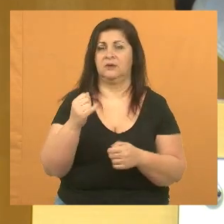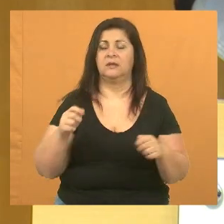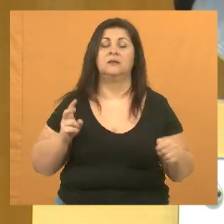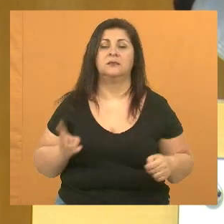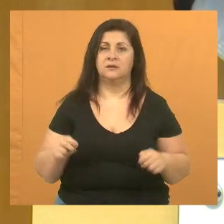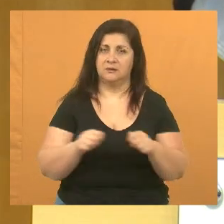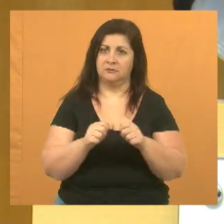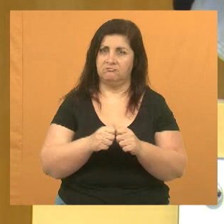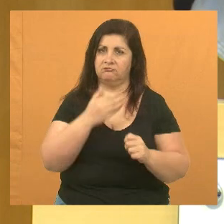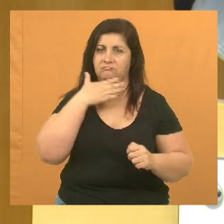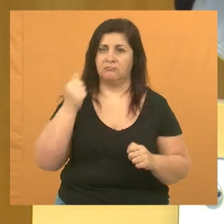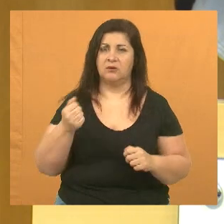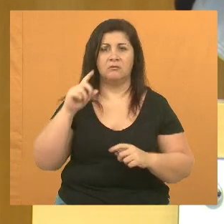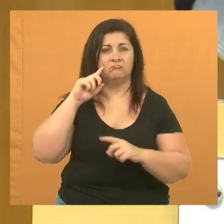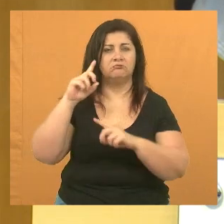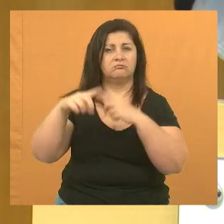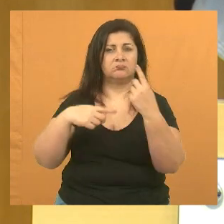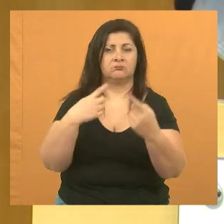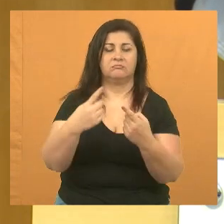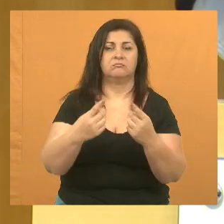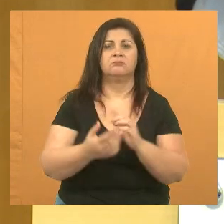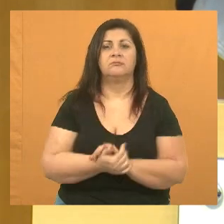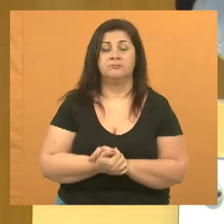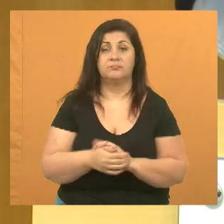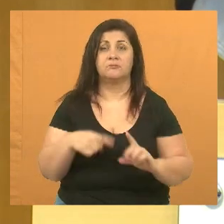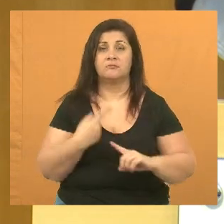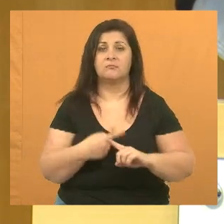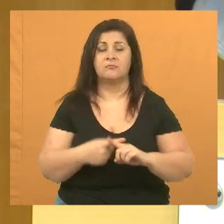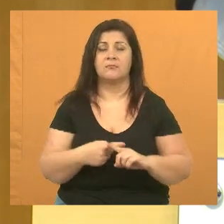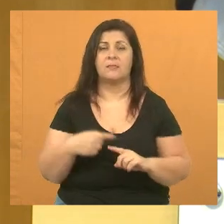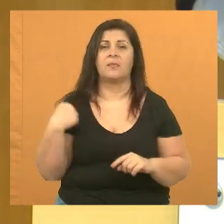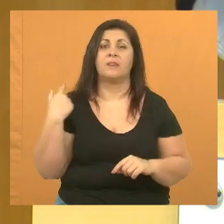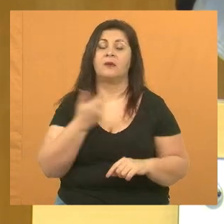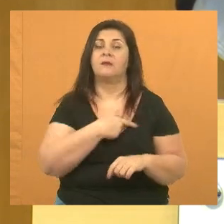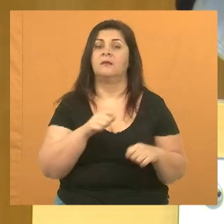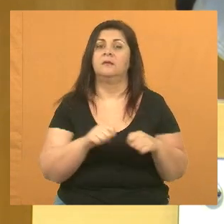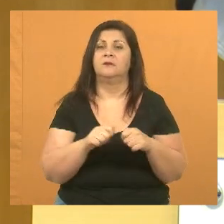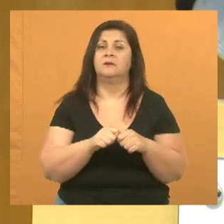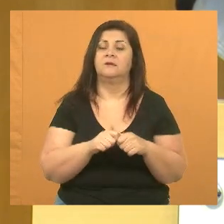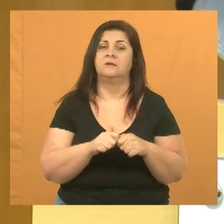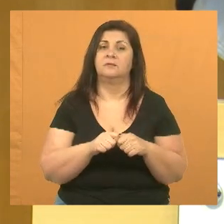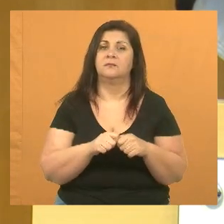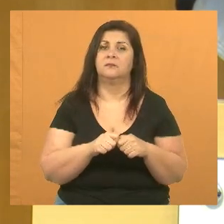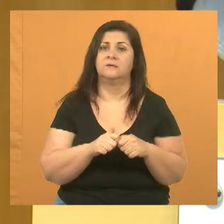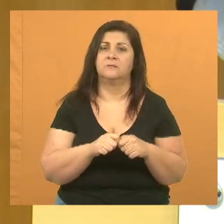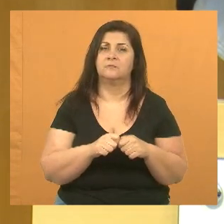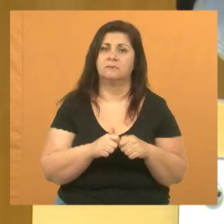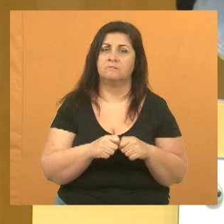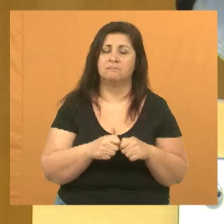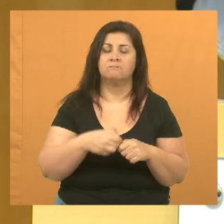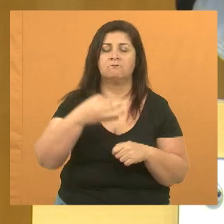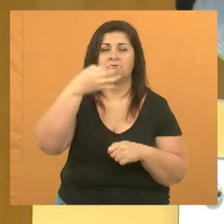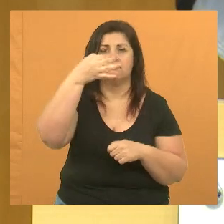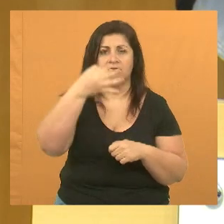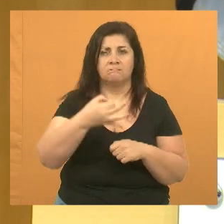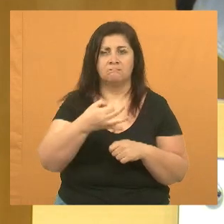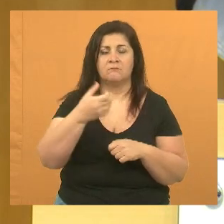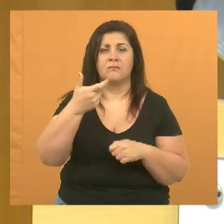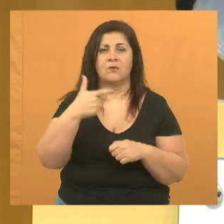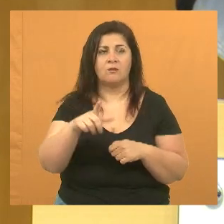melhor a cada dia. Porque a gente fazendo assim, com certeza outros